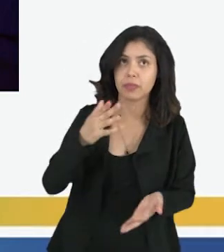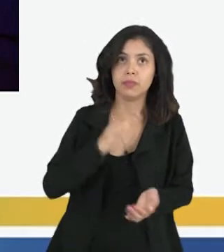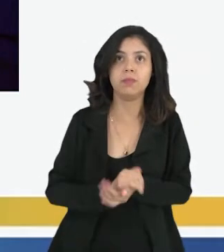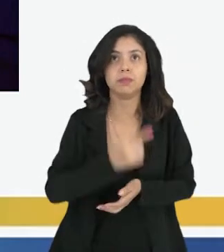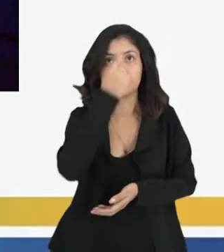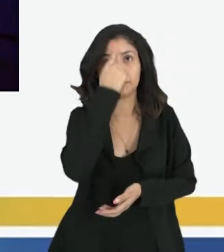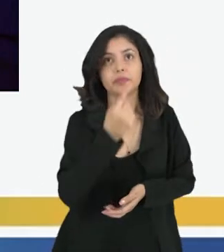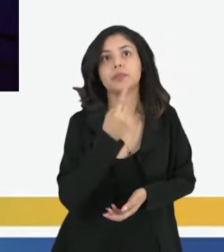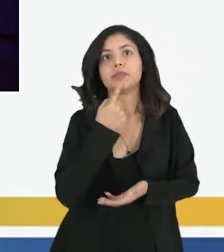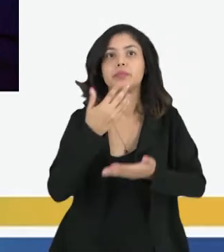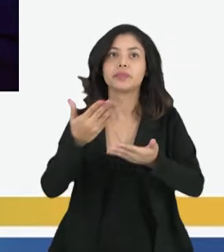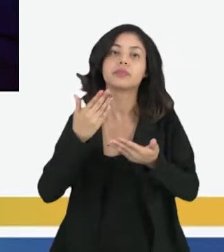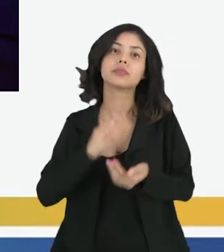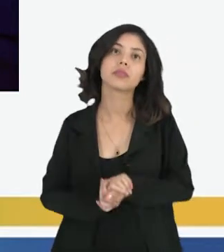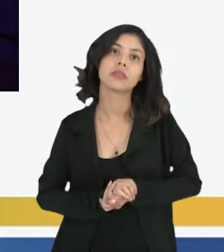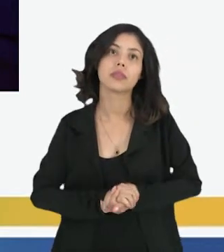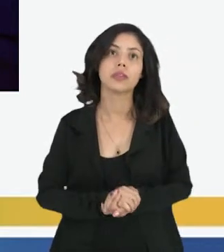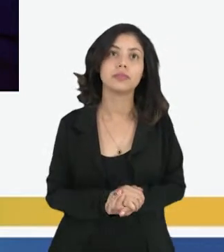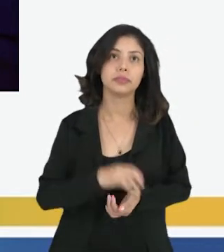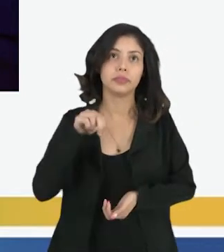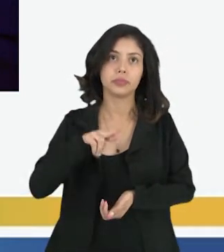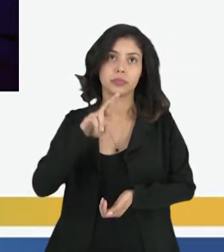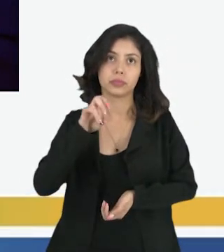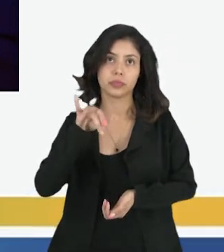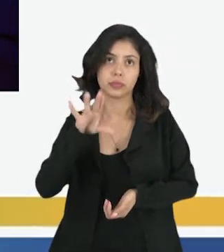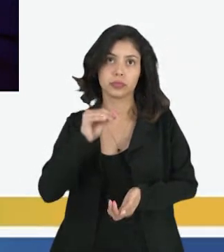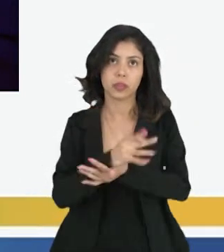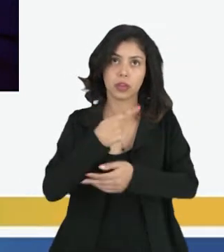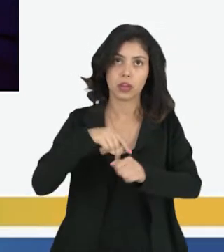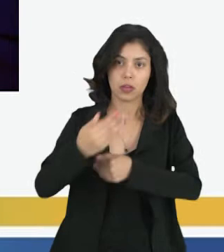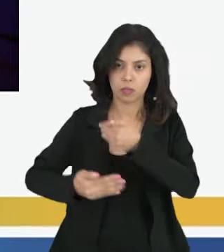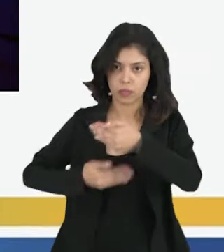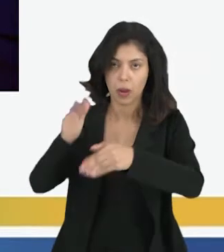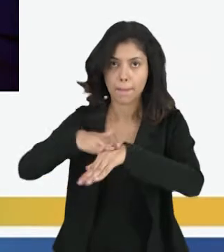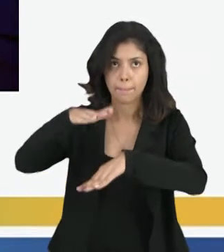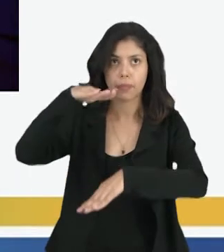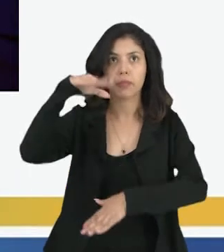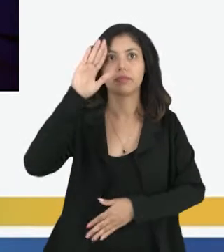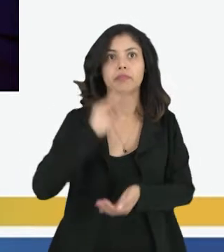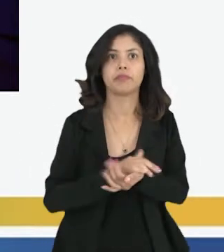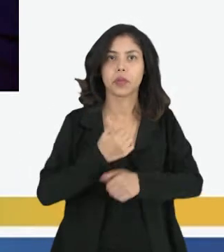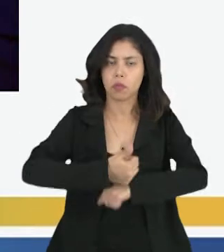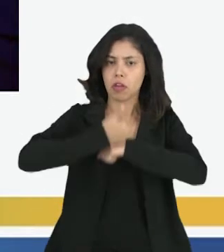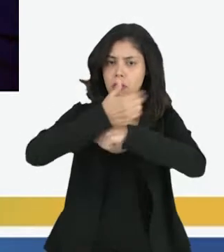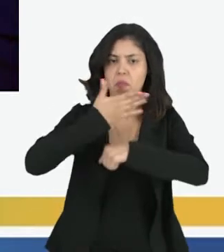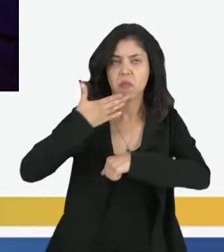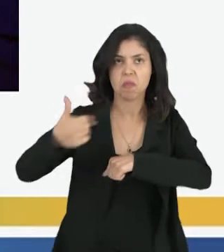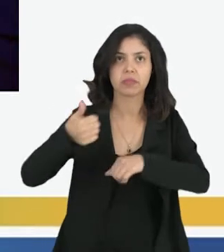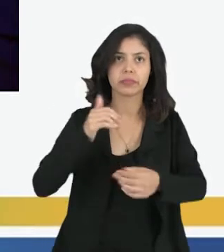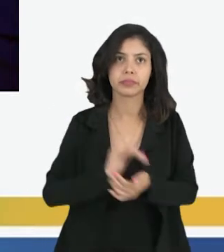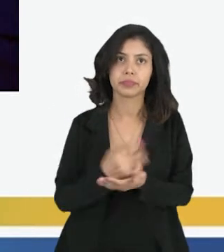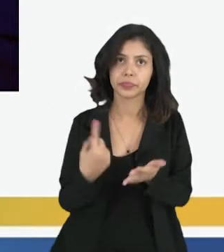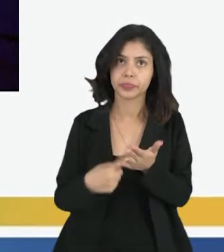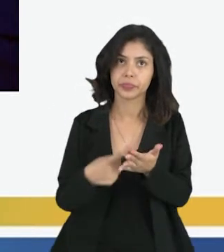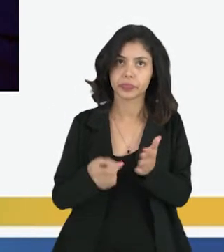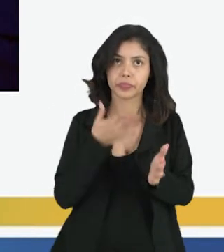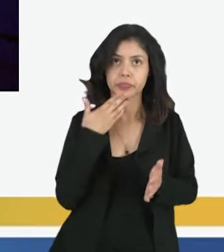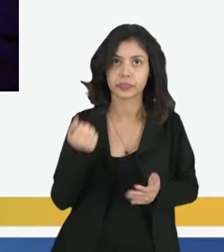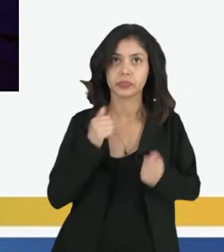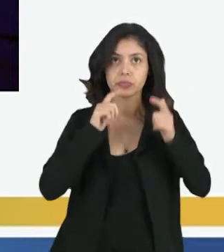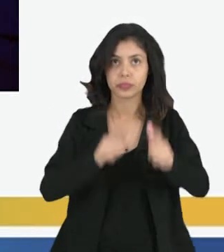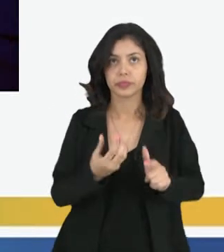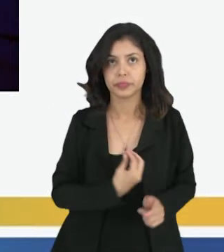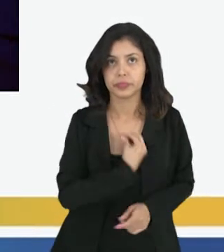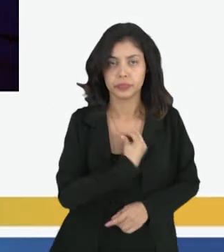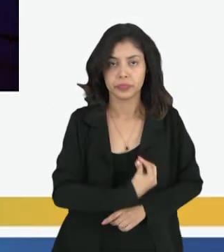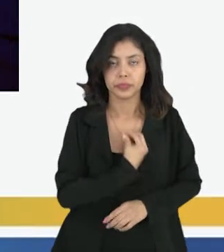uma figura da Noruega, é um país, um dos mais desenvolvidos do mundo, com excelente qualidade de vida e considerado um dos melhores lugares